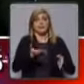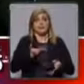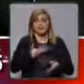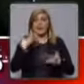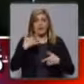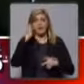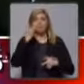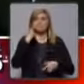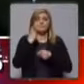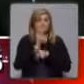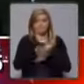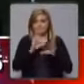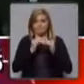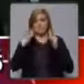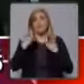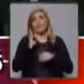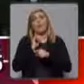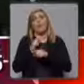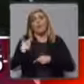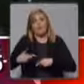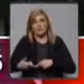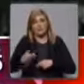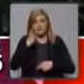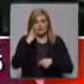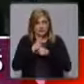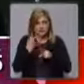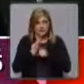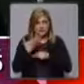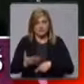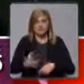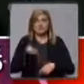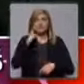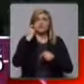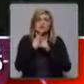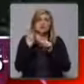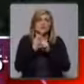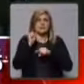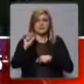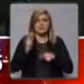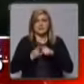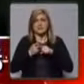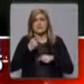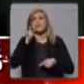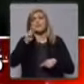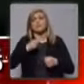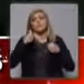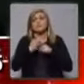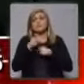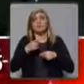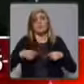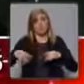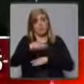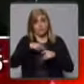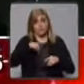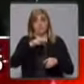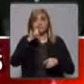abandonou essa exigência, tem outras, e é nesse quadro, nas exigências dos gregos e na intransigência dos europeus, que são